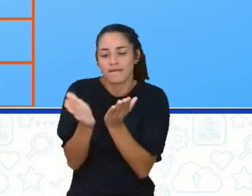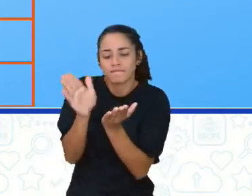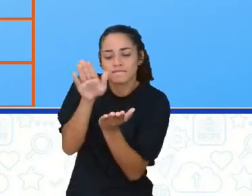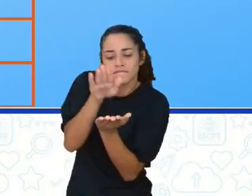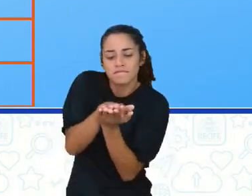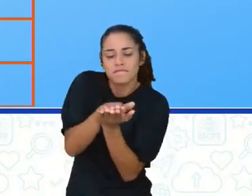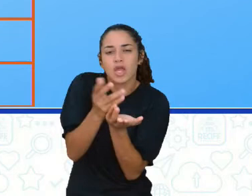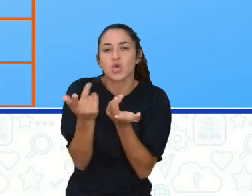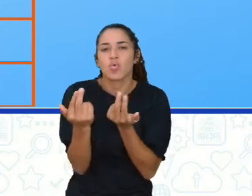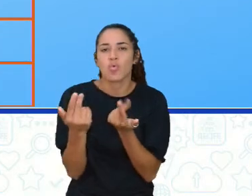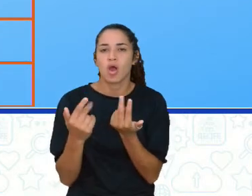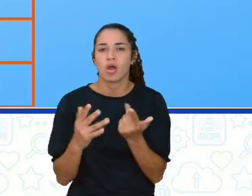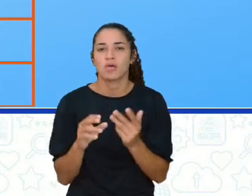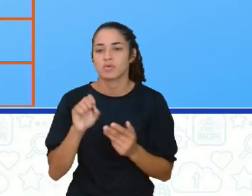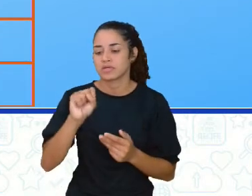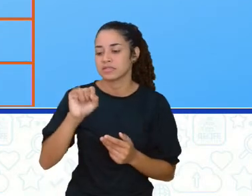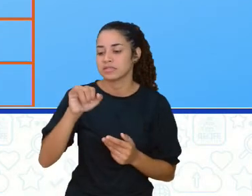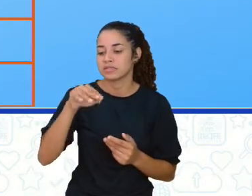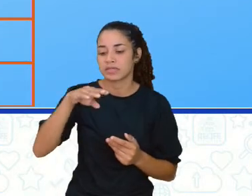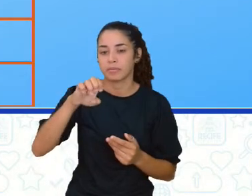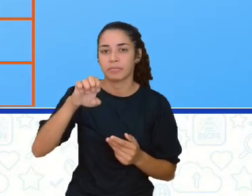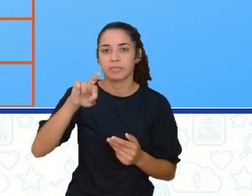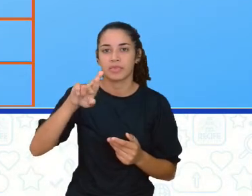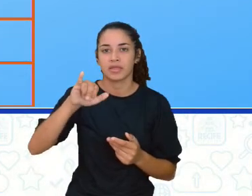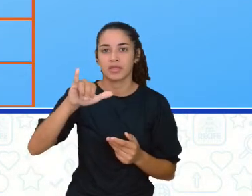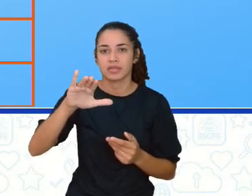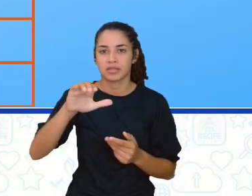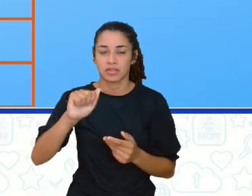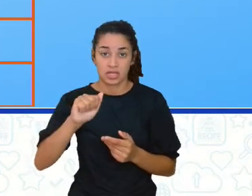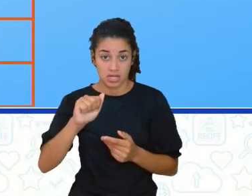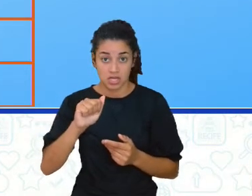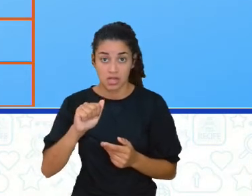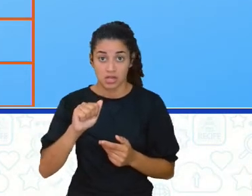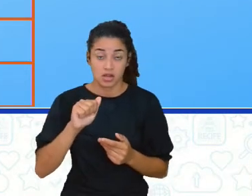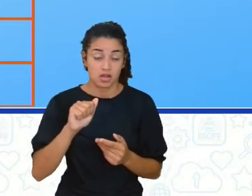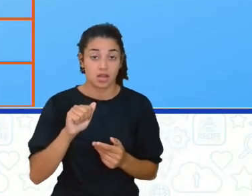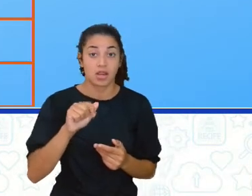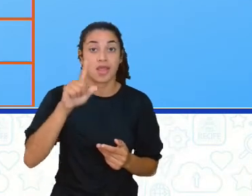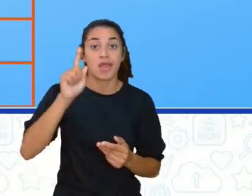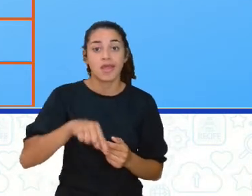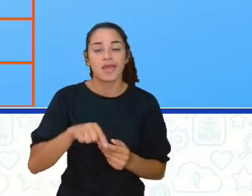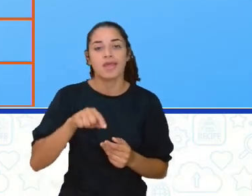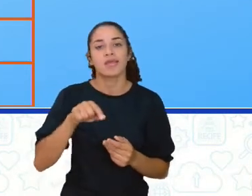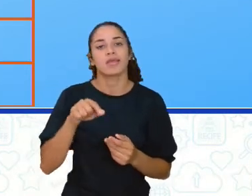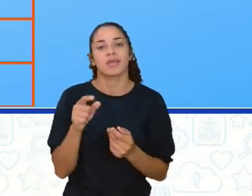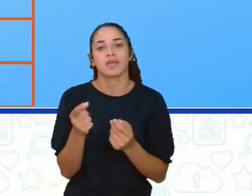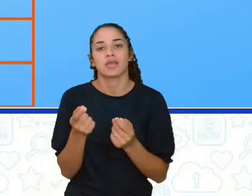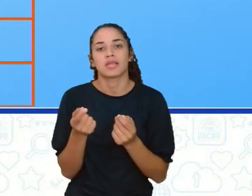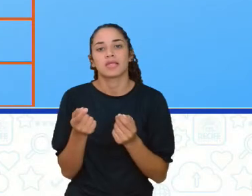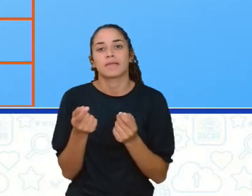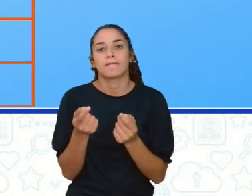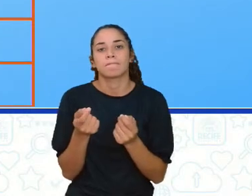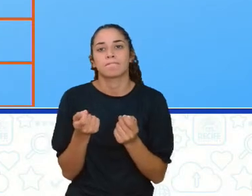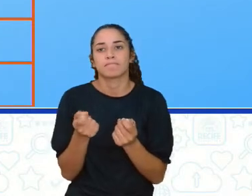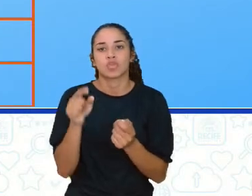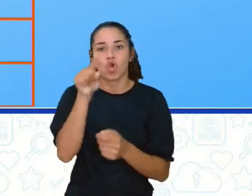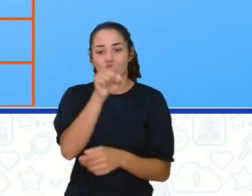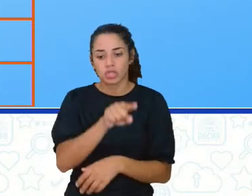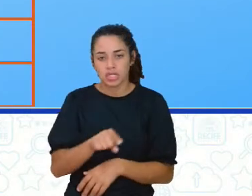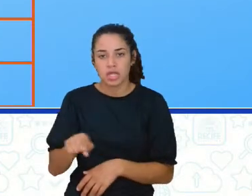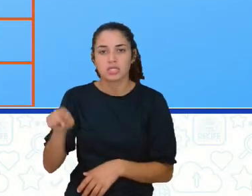simétrica. Não simetria de reflexão. É uma simetria de